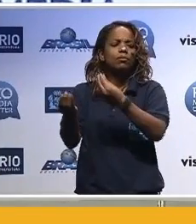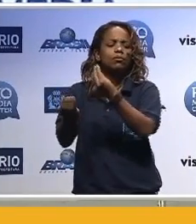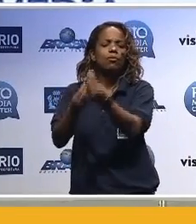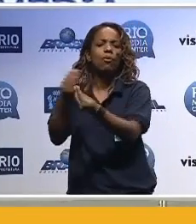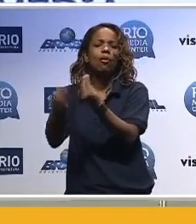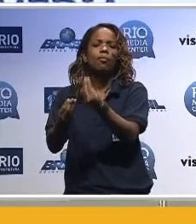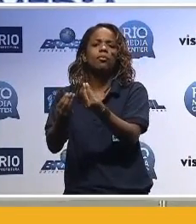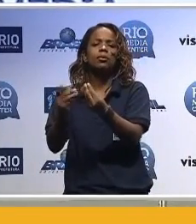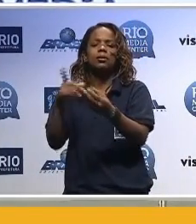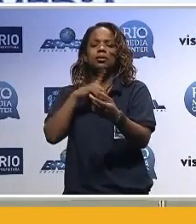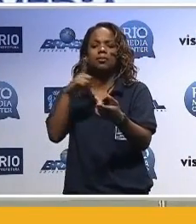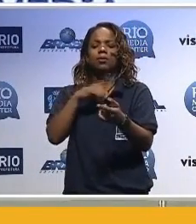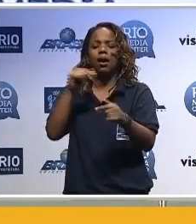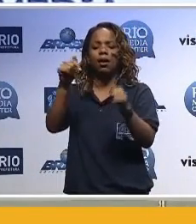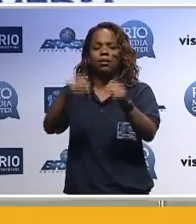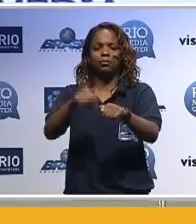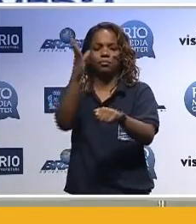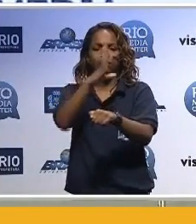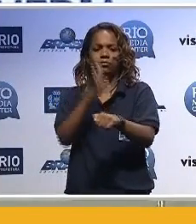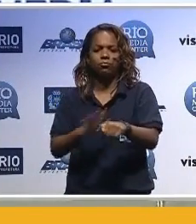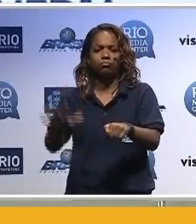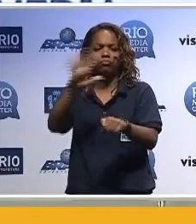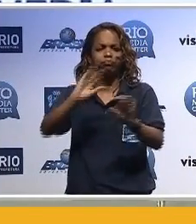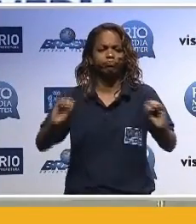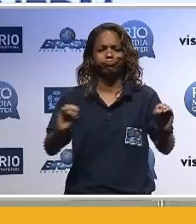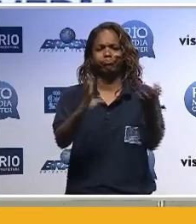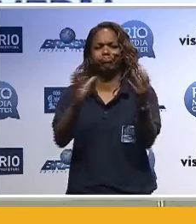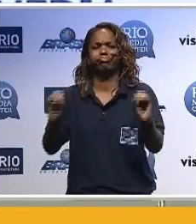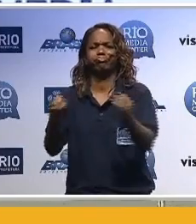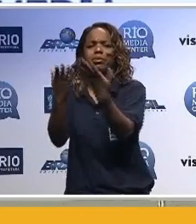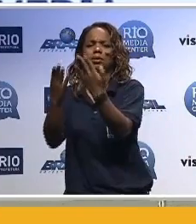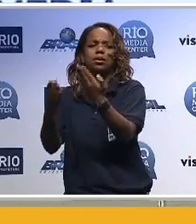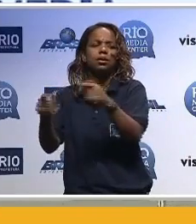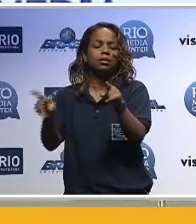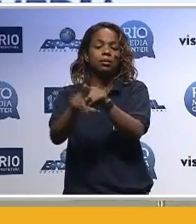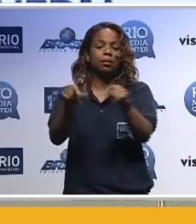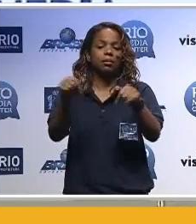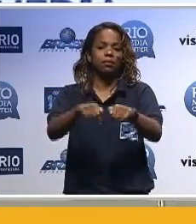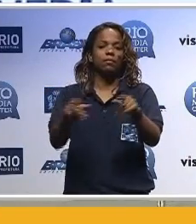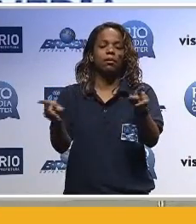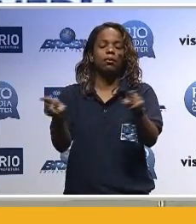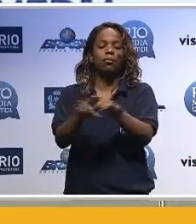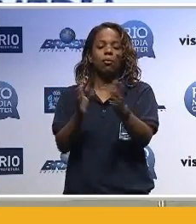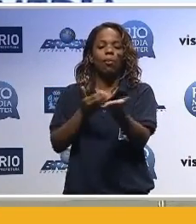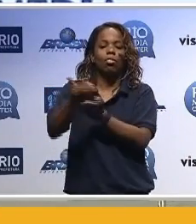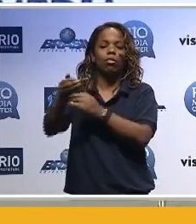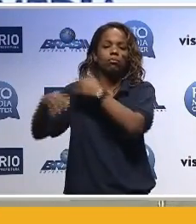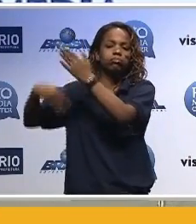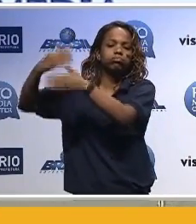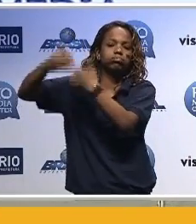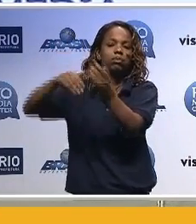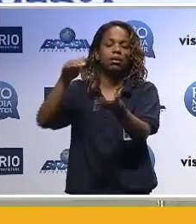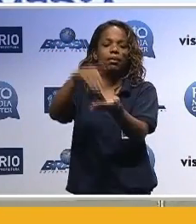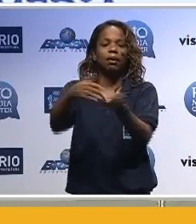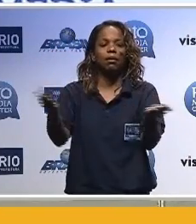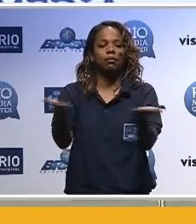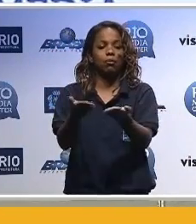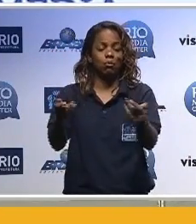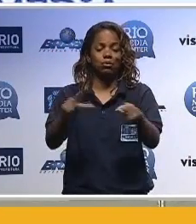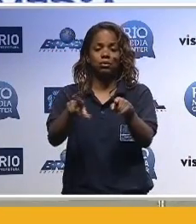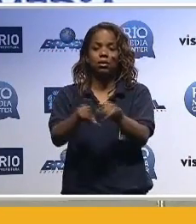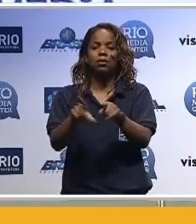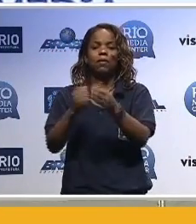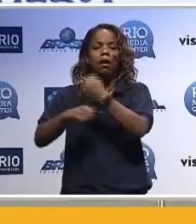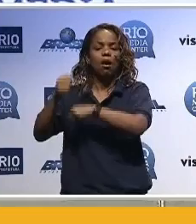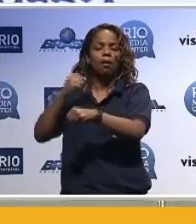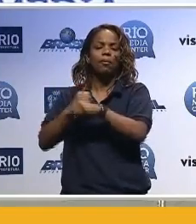um ciclo de grandes eventos que começou lá atrás, e o ano passado teve a Copa do Mundo e